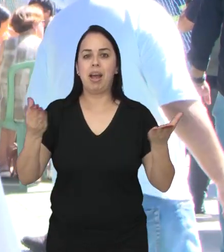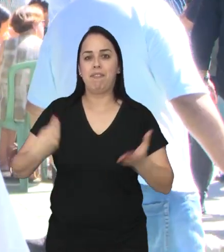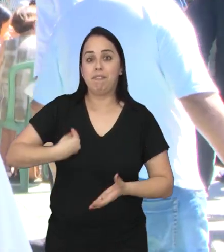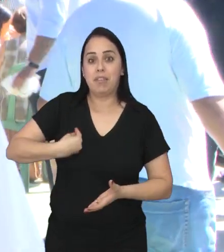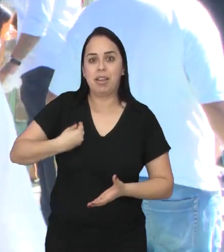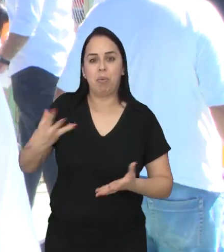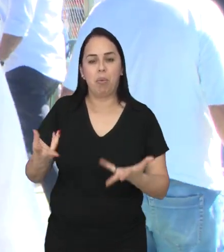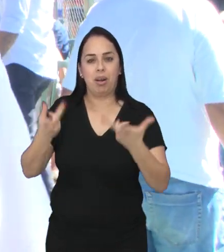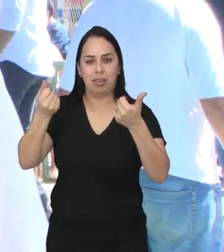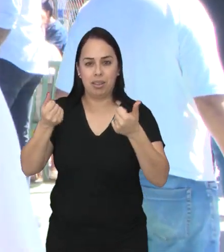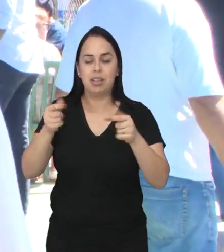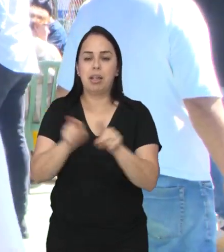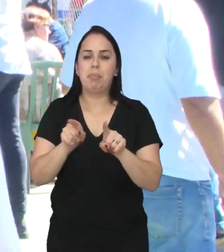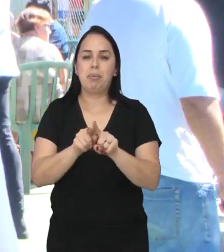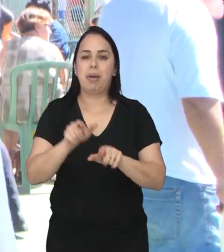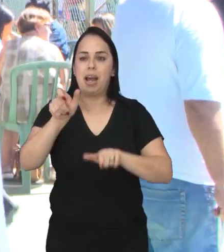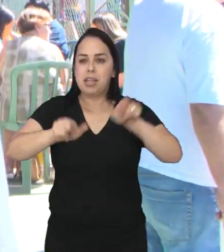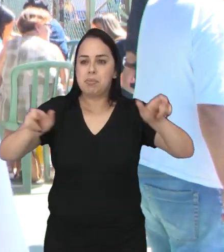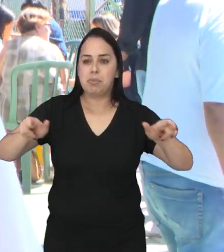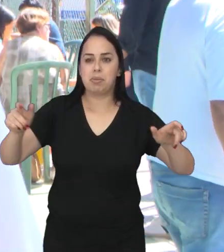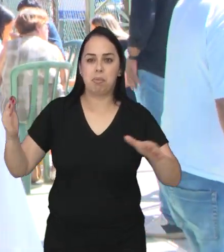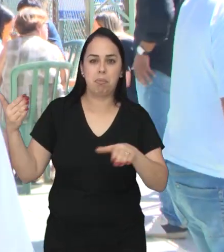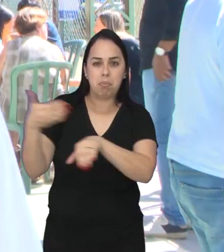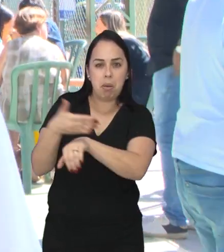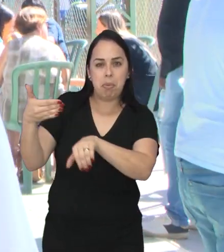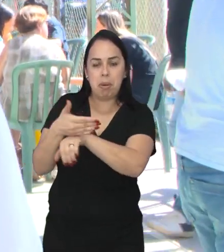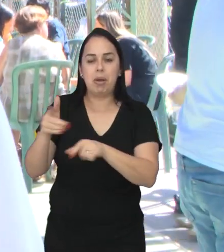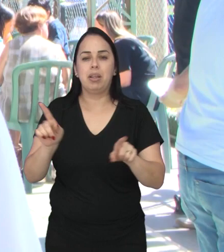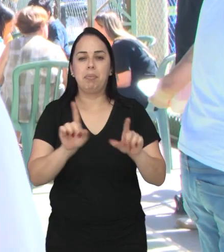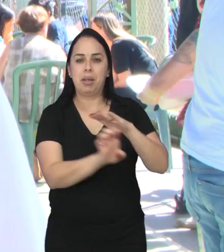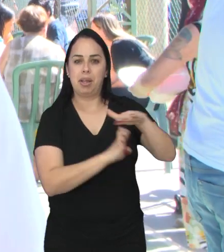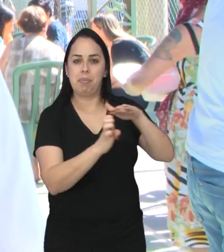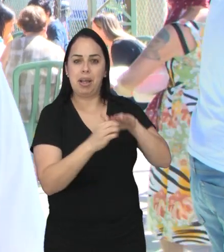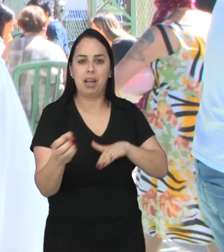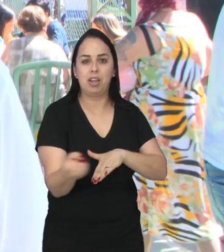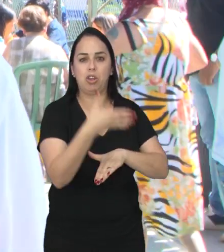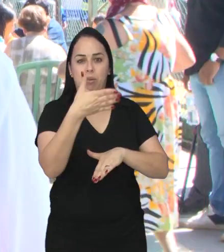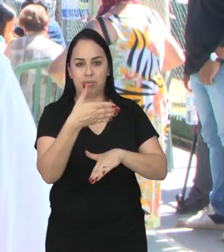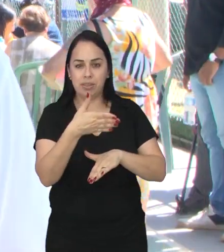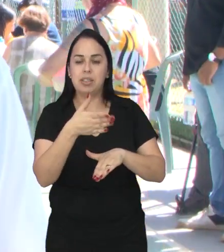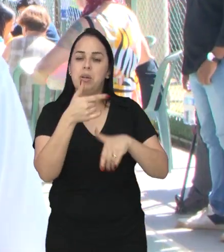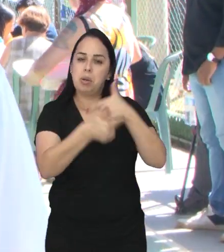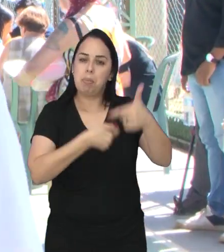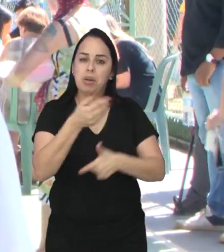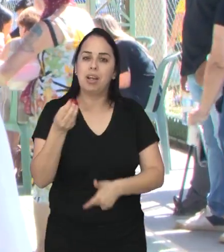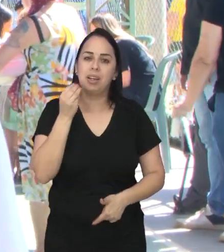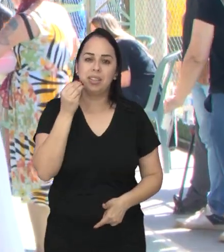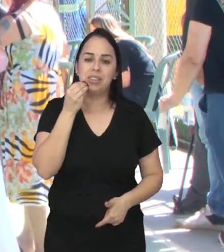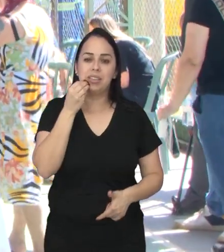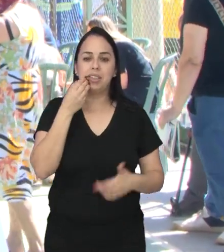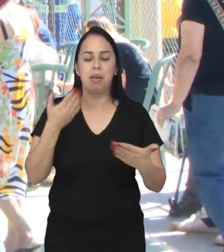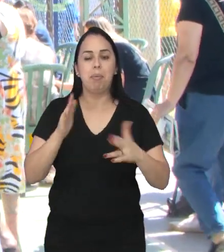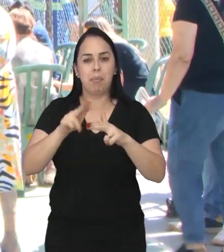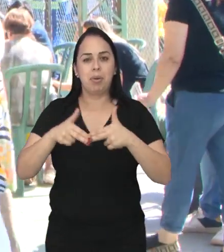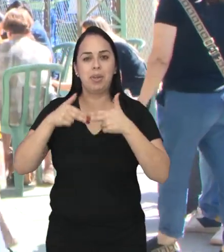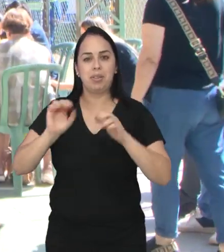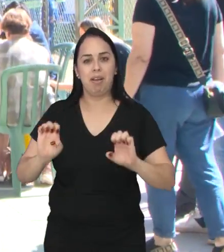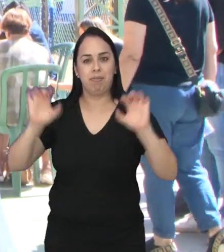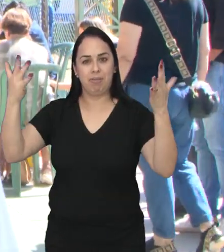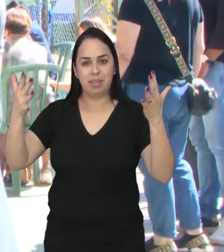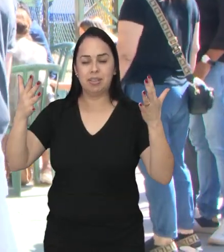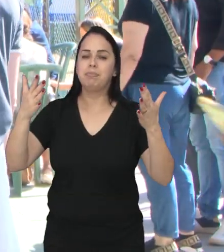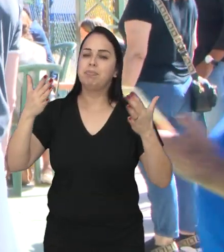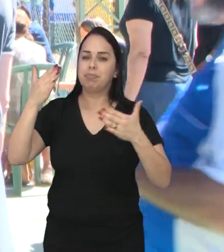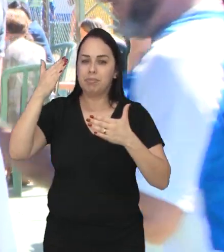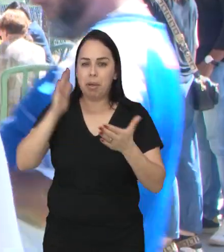da qualidade de vida que a nossa cidade tem atrair também novos negócios com geração de emprego então isso daí realmente aqui